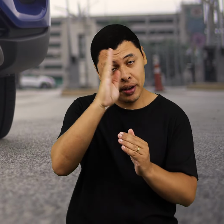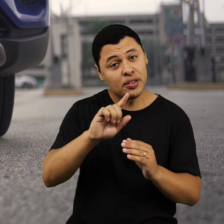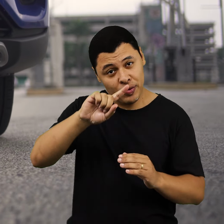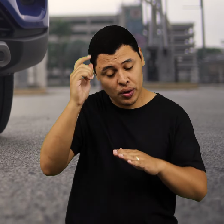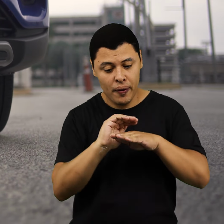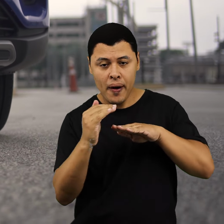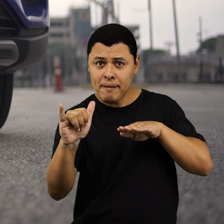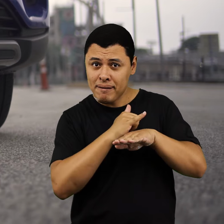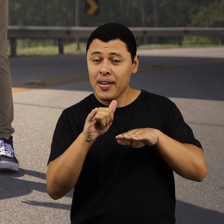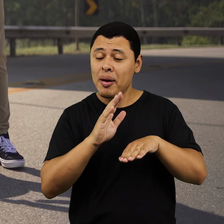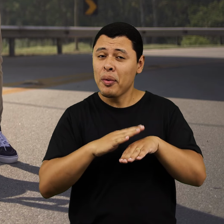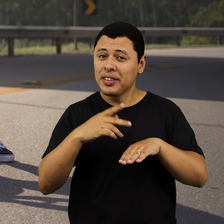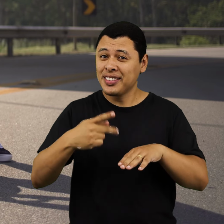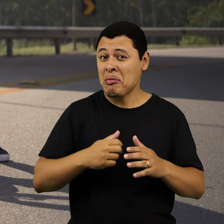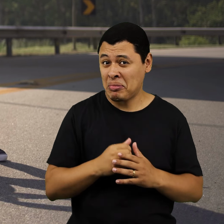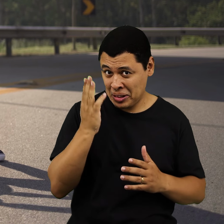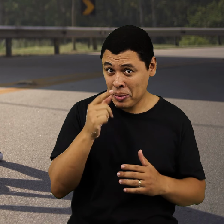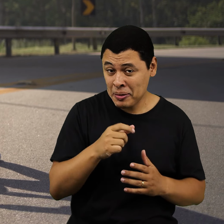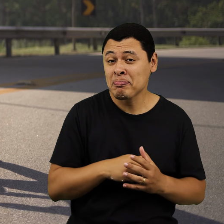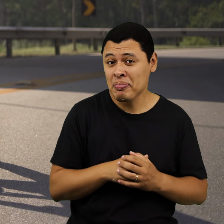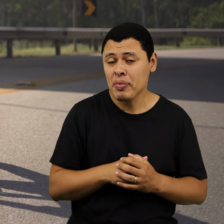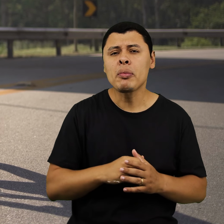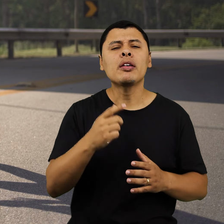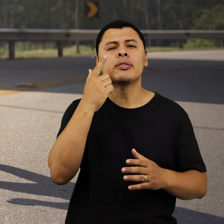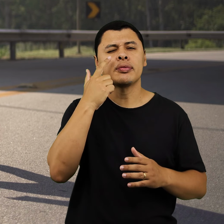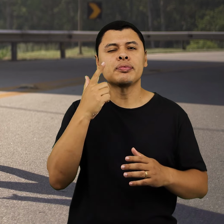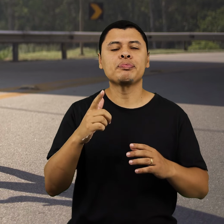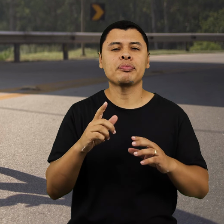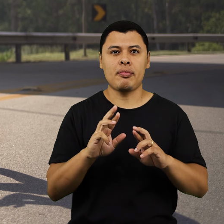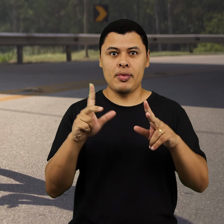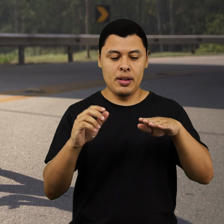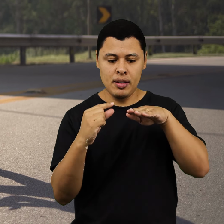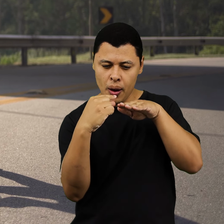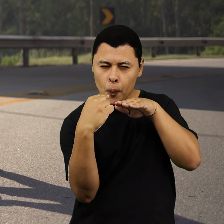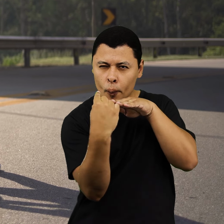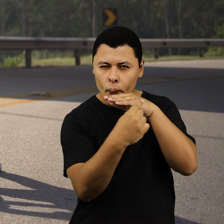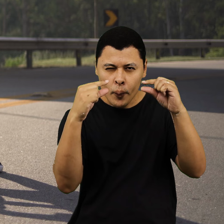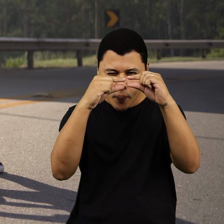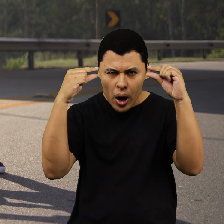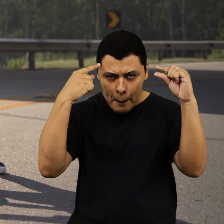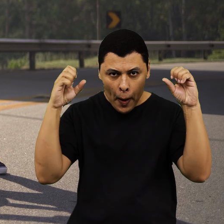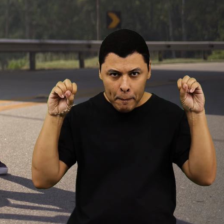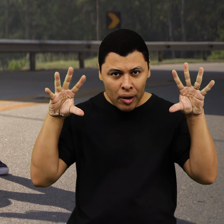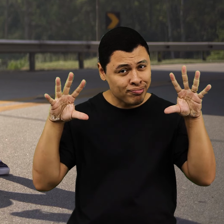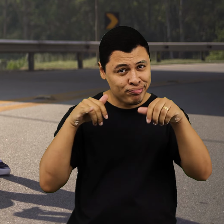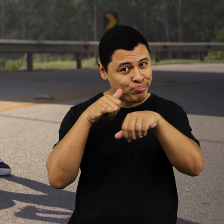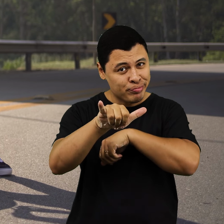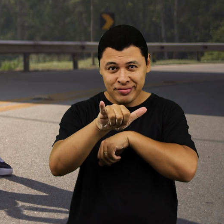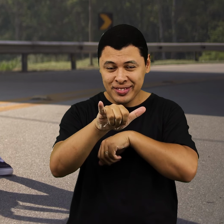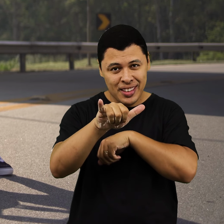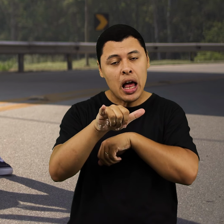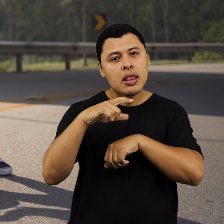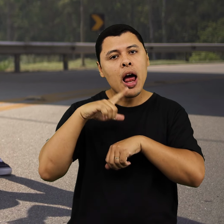A grande novidade, como vocês estão vendo, é essa questão de você ter uma divisão do grupo óptico. Então aqui em cima aparece o farol, mas não é. É um DRL de LED presente